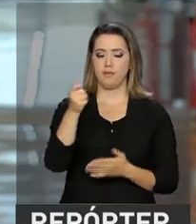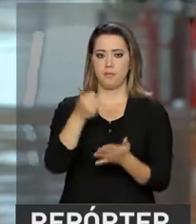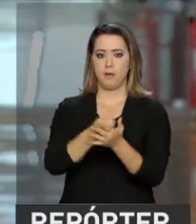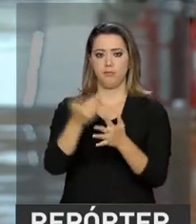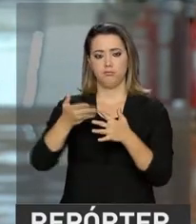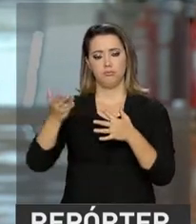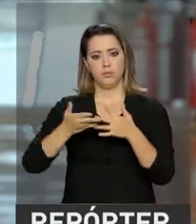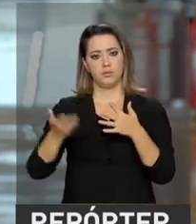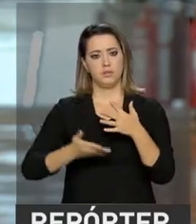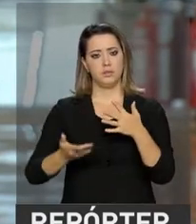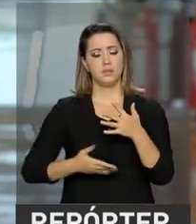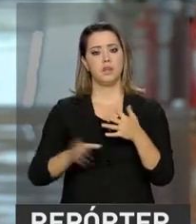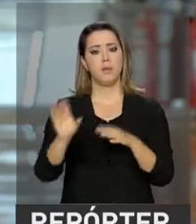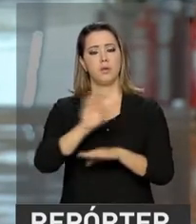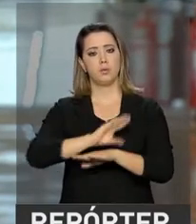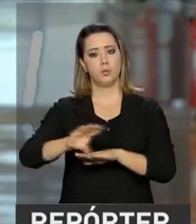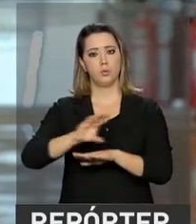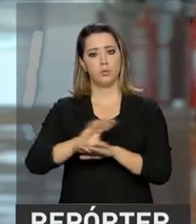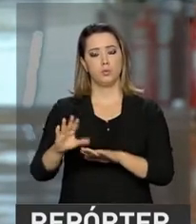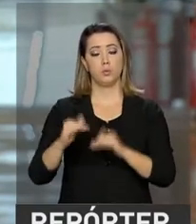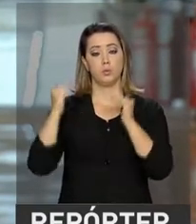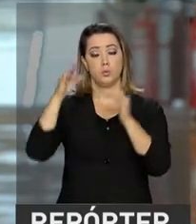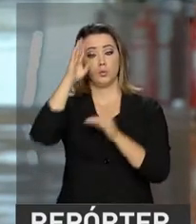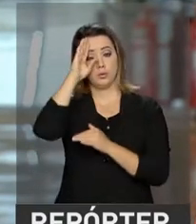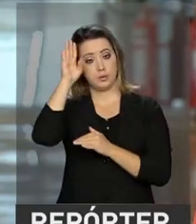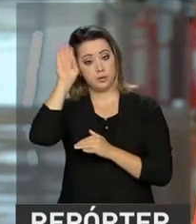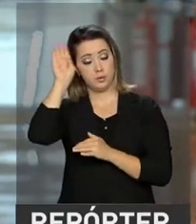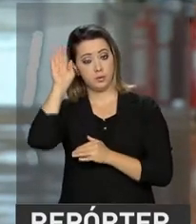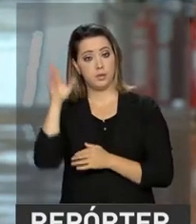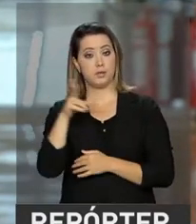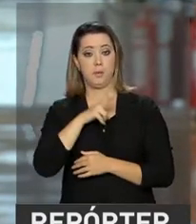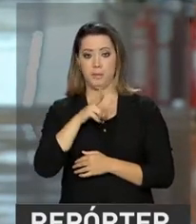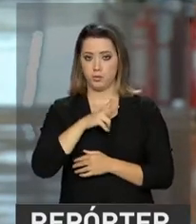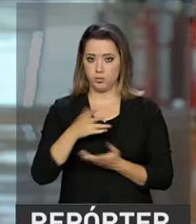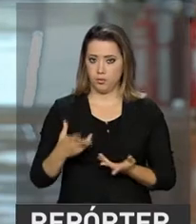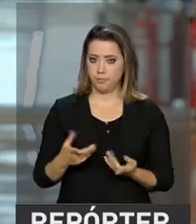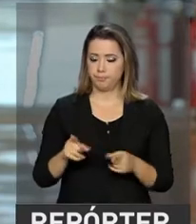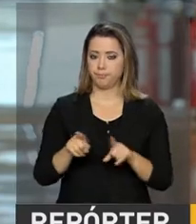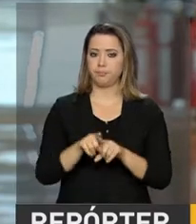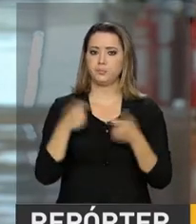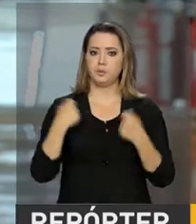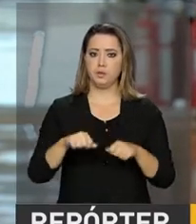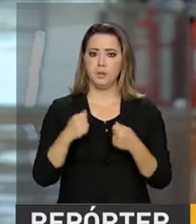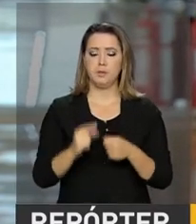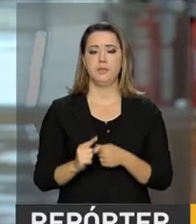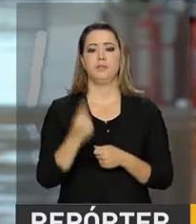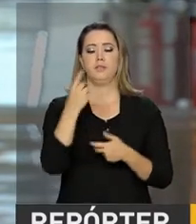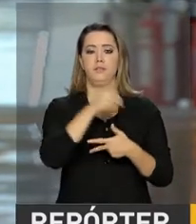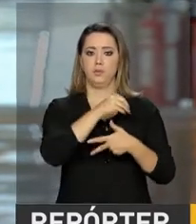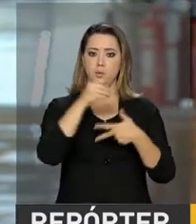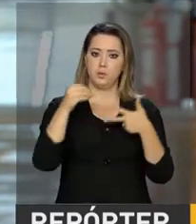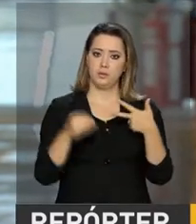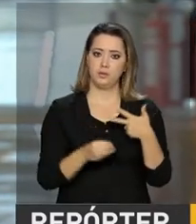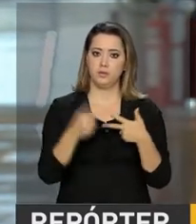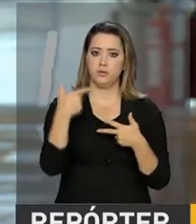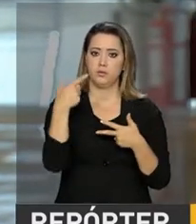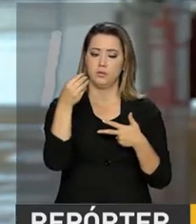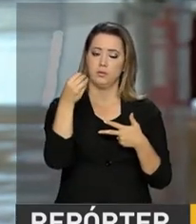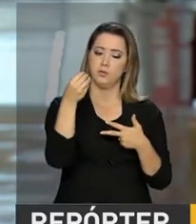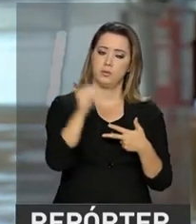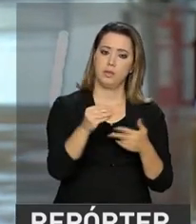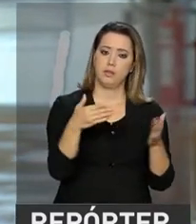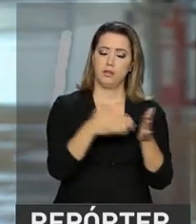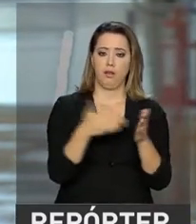faculdades particulares para ter direito ao financiamento o estudante deve ter feito pelo menos uma edição do enem de 2010 pra cá